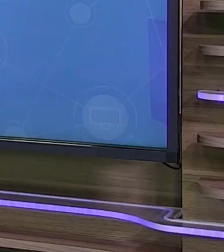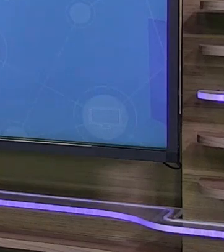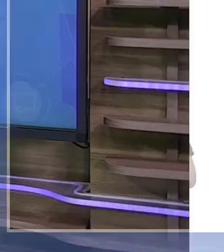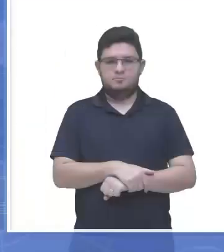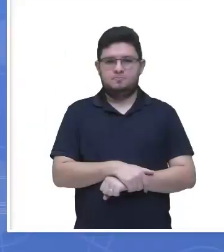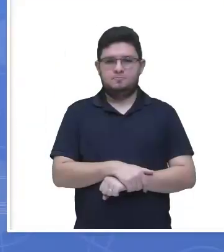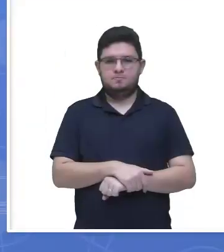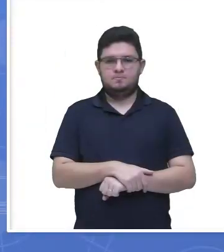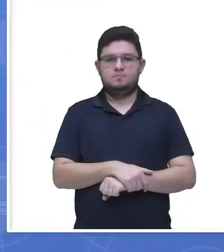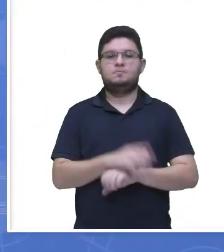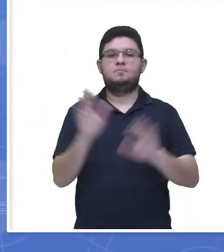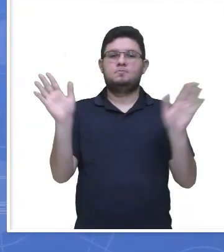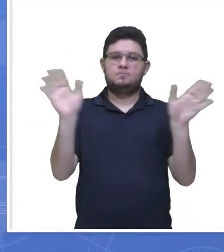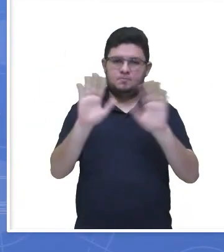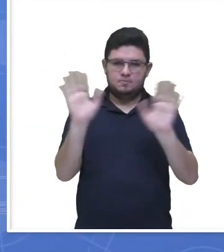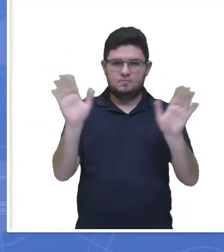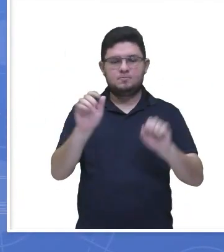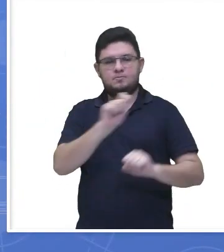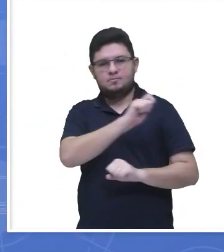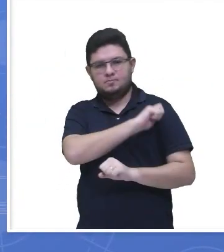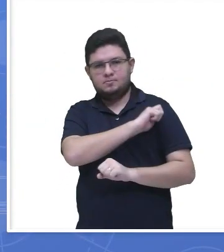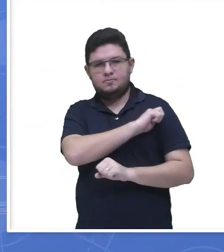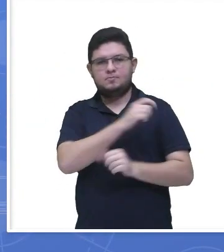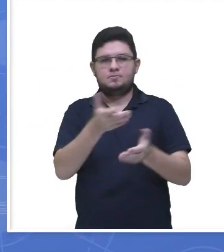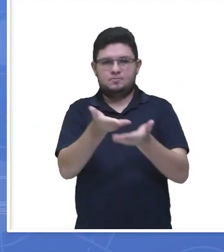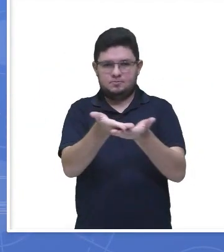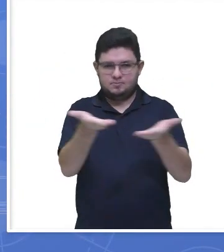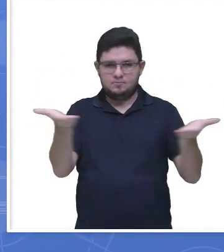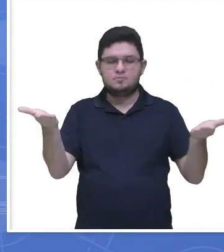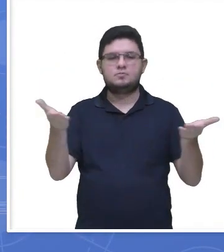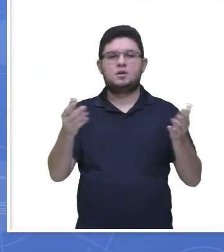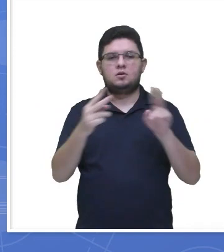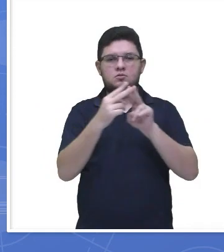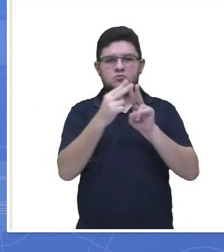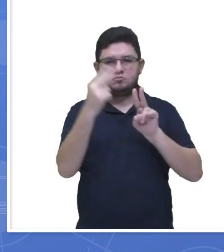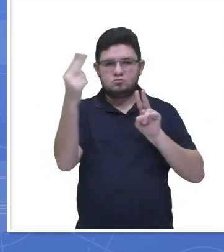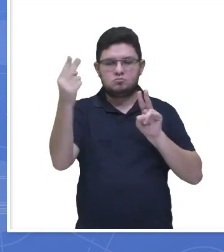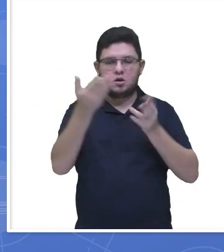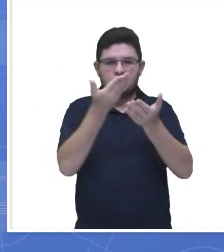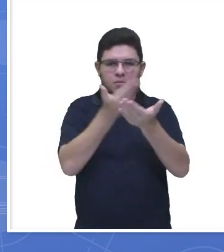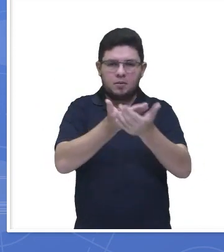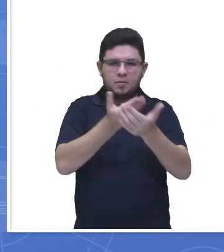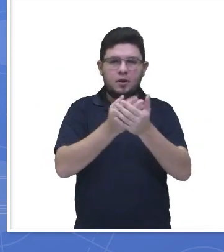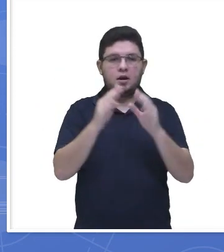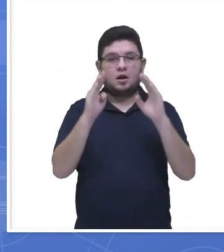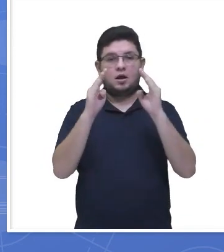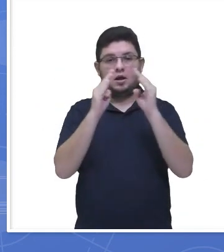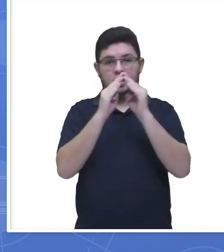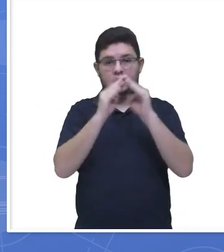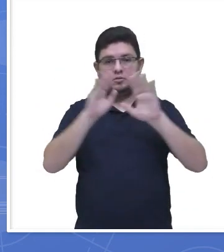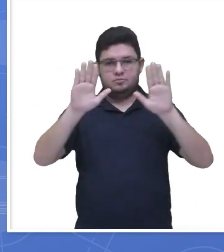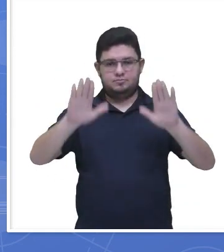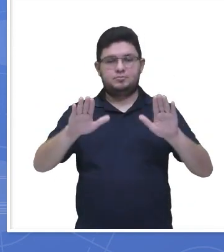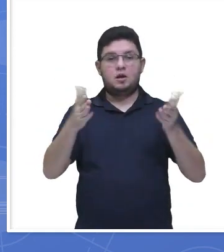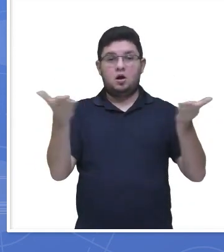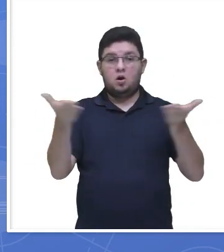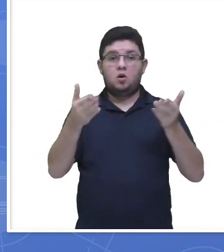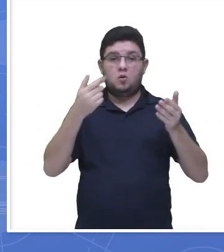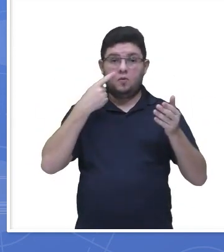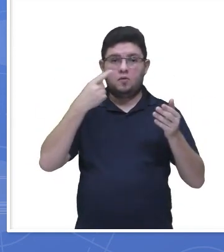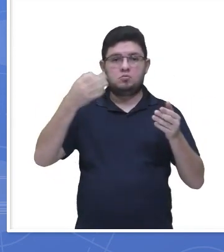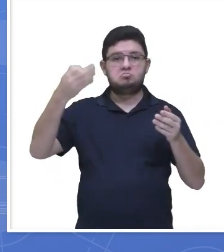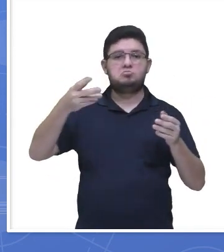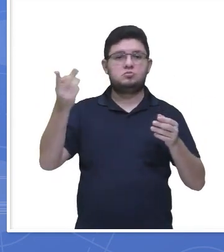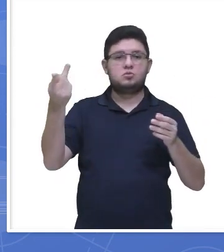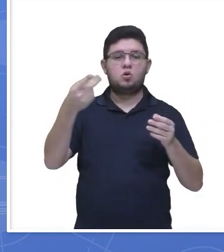Olá, caros alunos do Aula em Casa. Então vamos iniciar aí a correção, né, com a Educação Física do Exercitando. Primeira